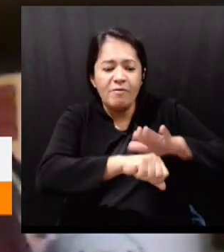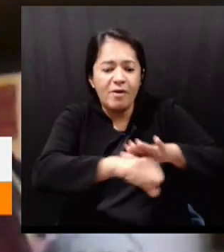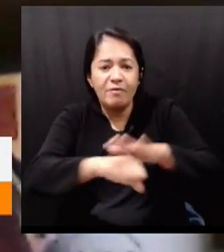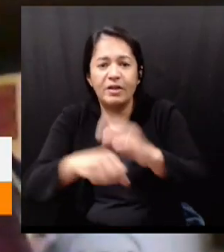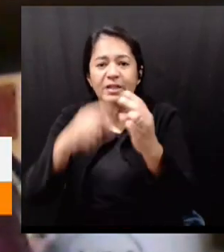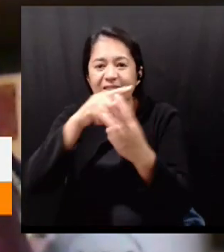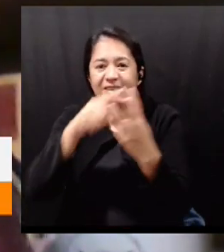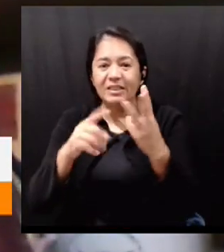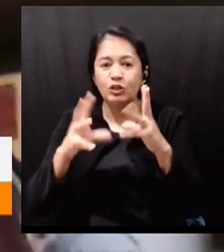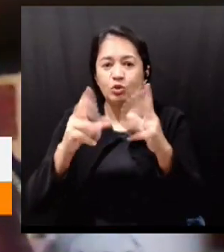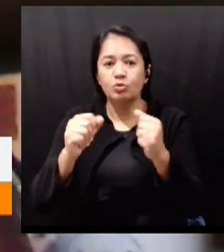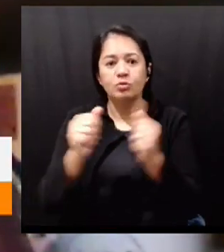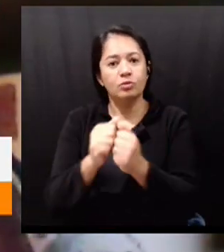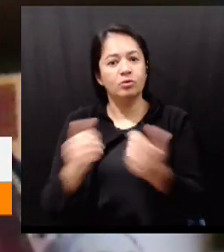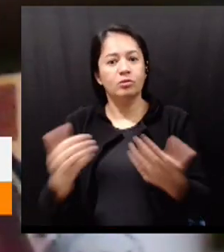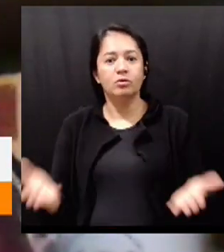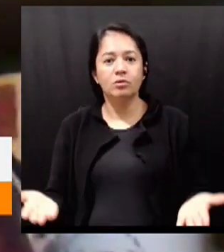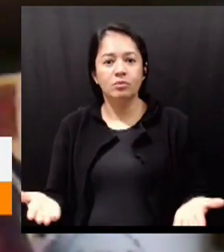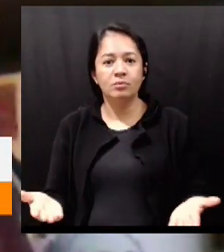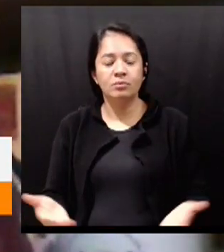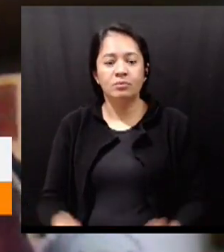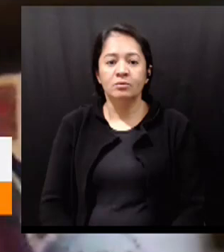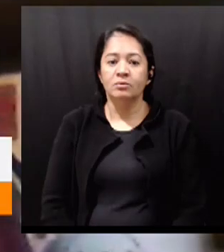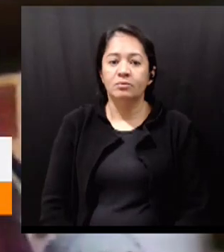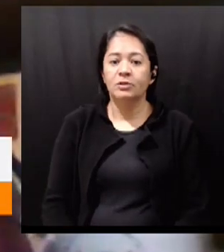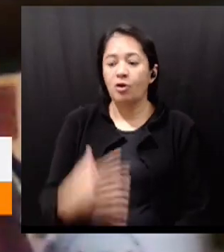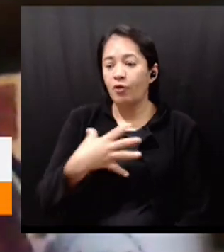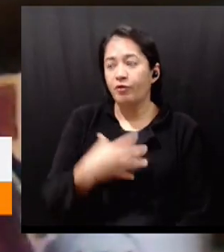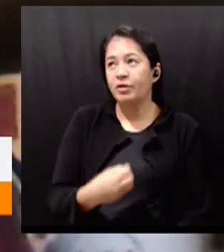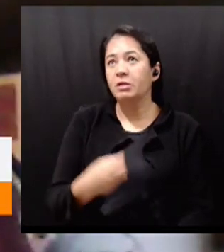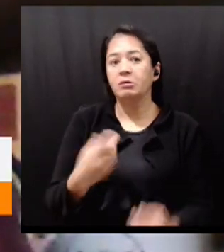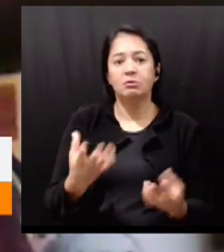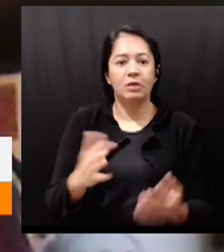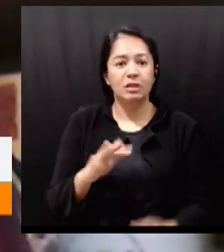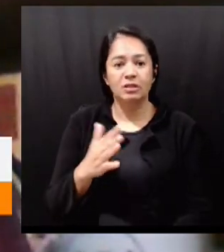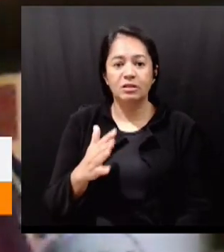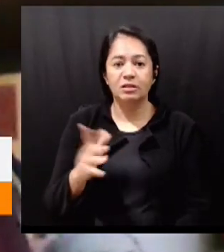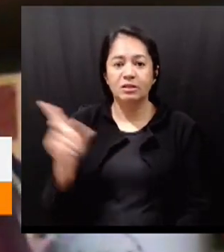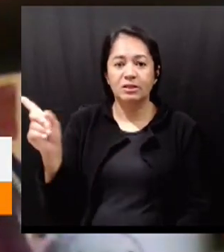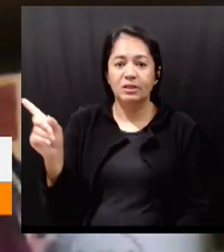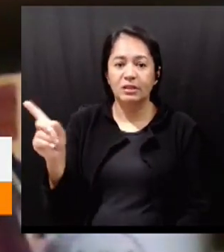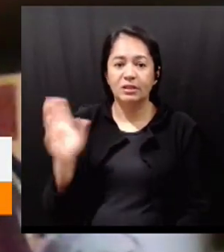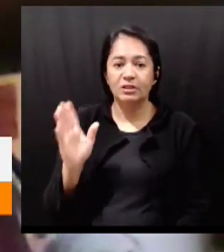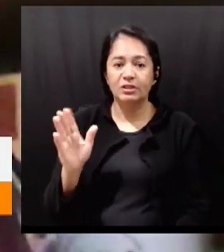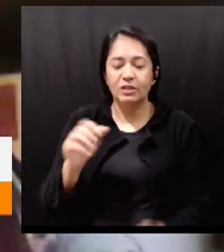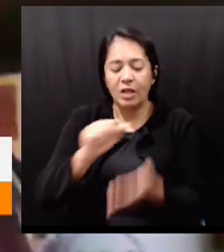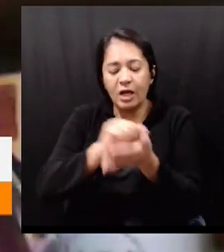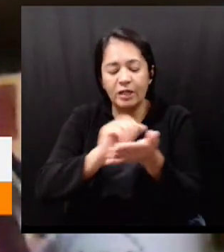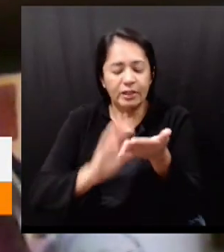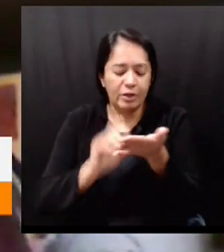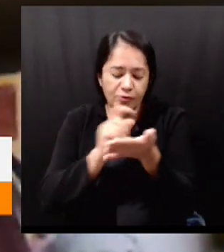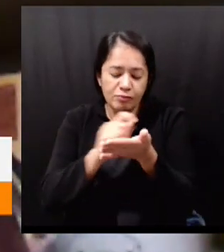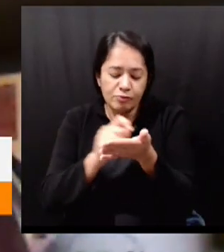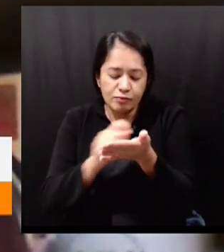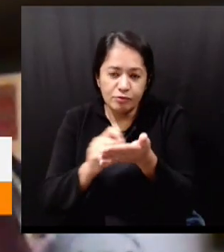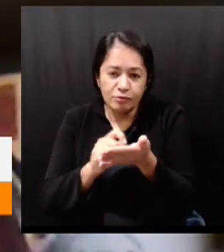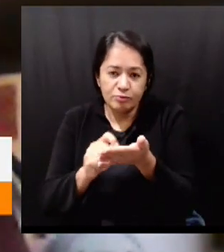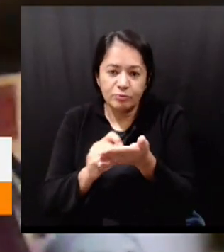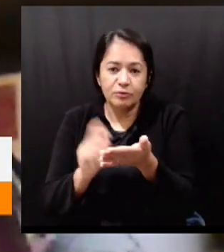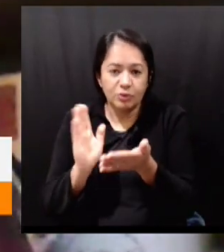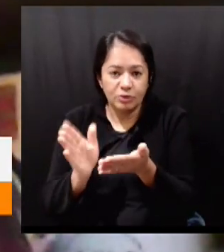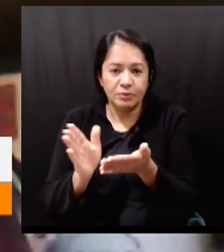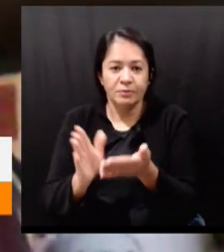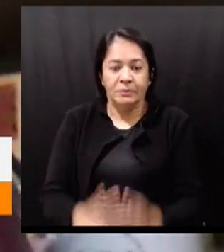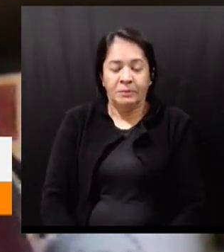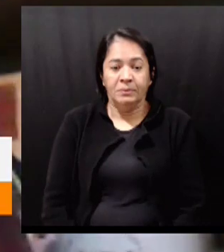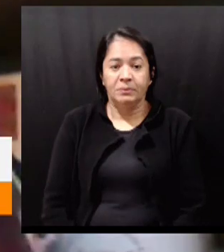tempo. O filho, a filha, às vezes está lá já fazendo a tarefa, né, a lição de casa para o outro